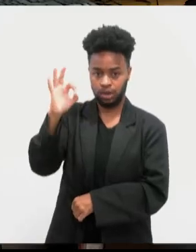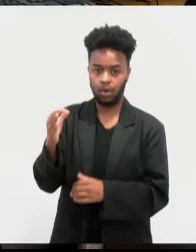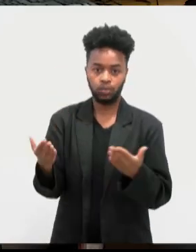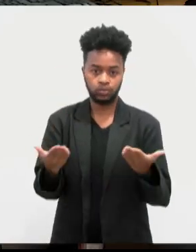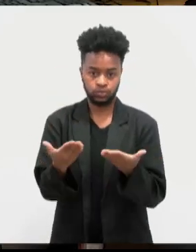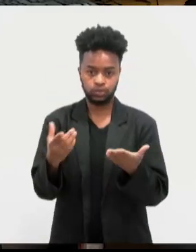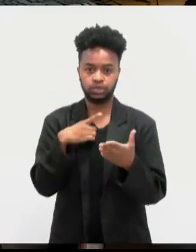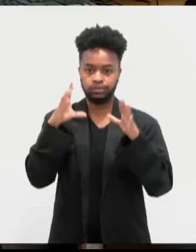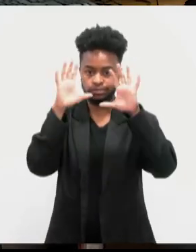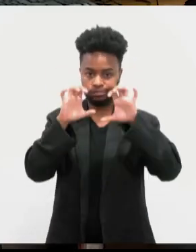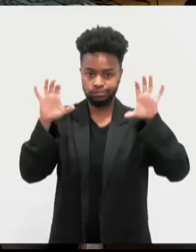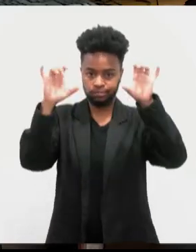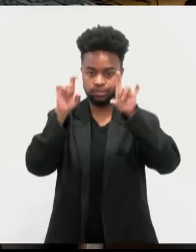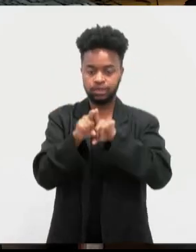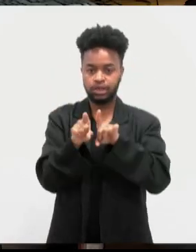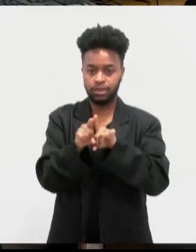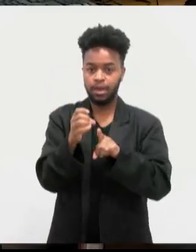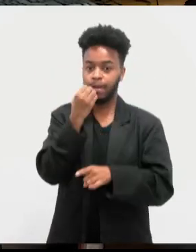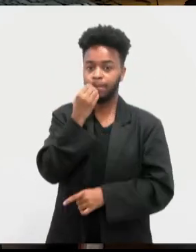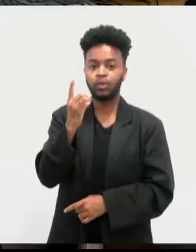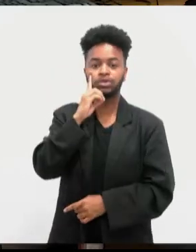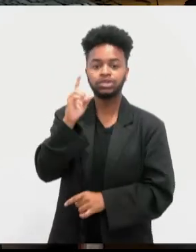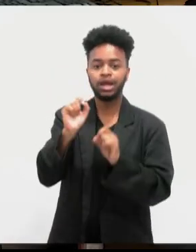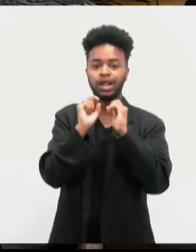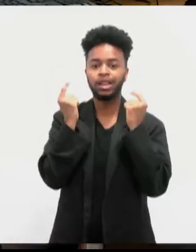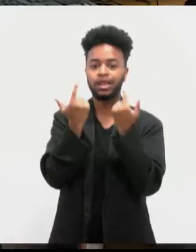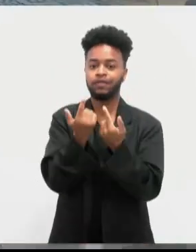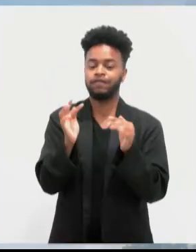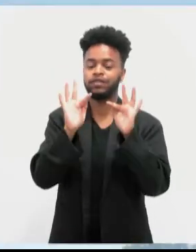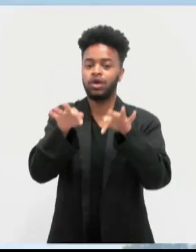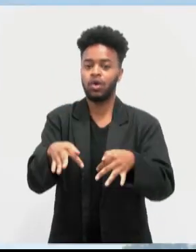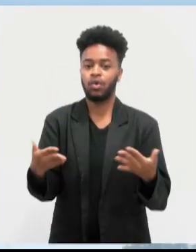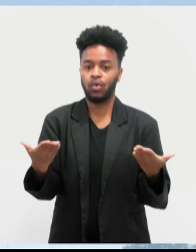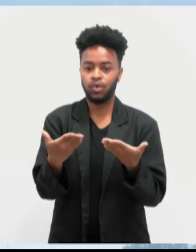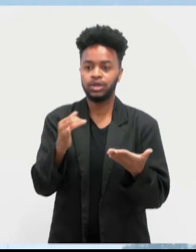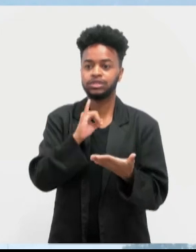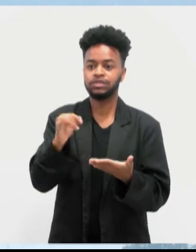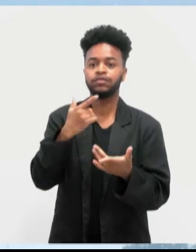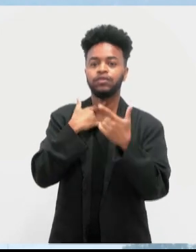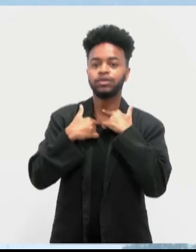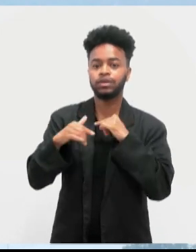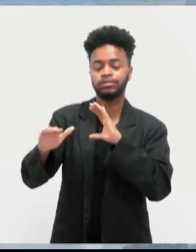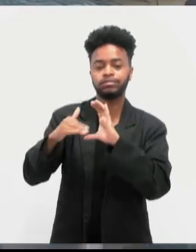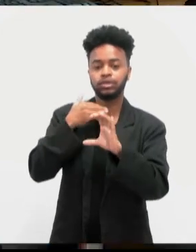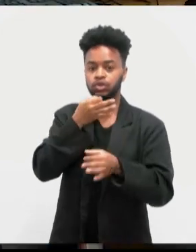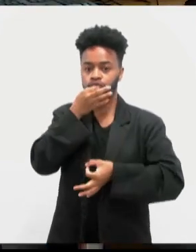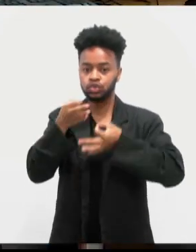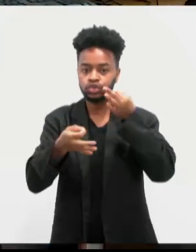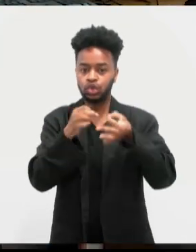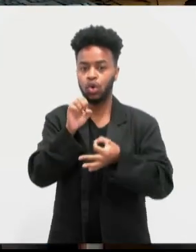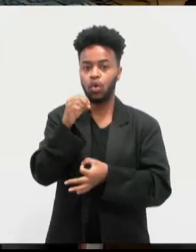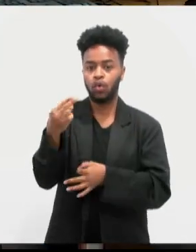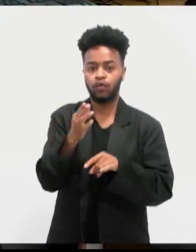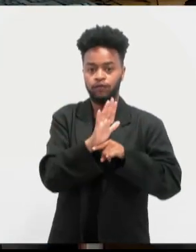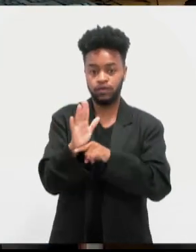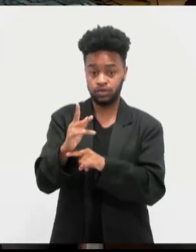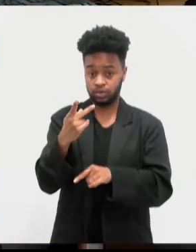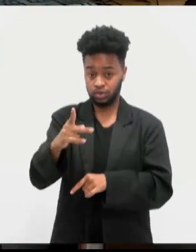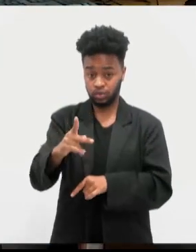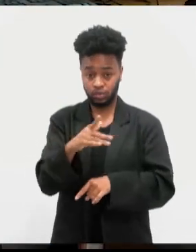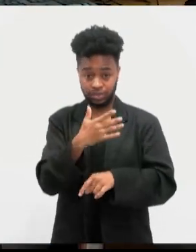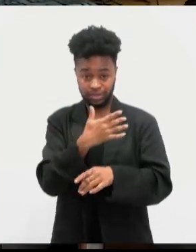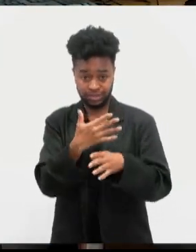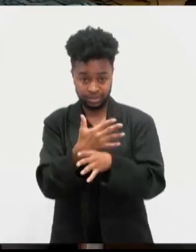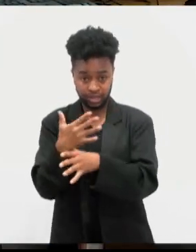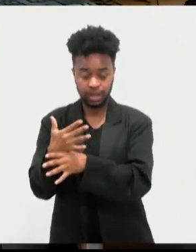tempo nublado. O Bom Dia Alerj termina aqui. Se você quiser enviar sugestões ou vídeos aí da sua